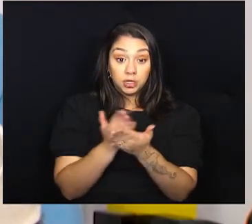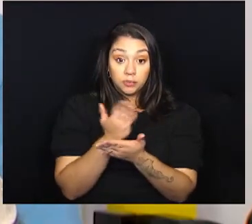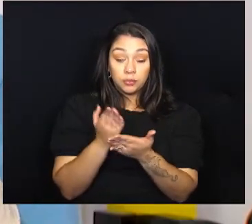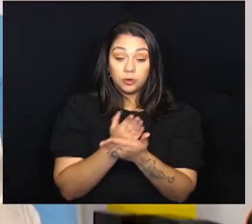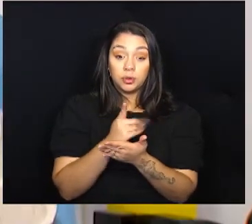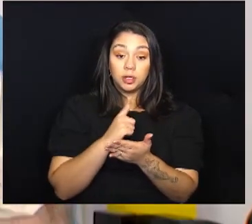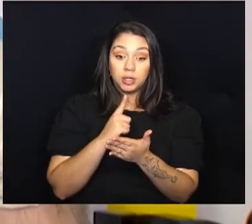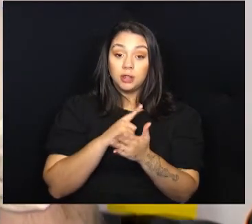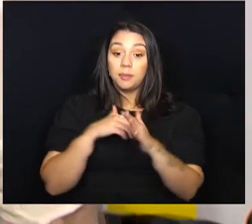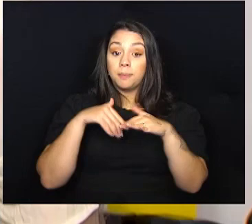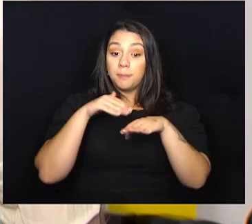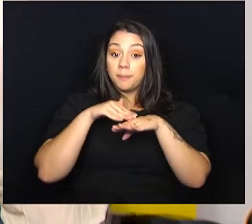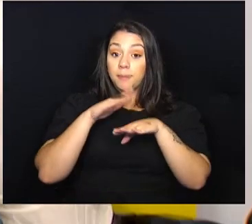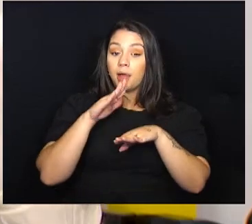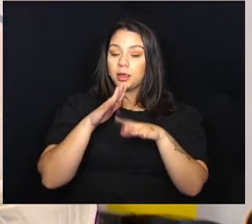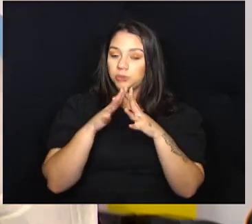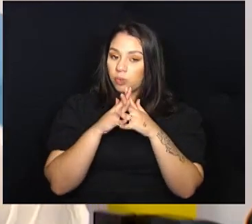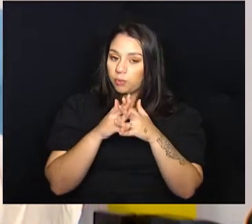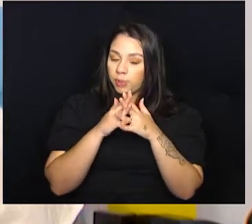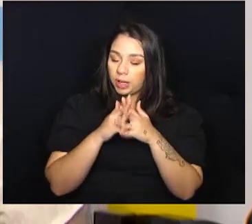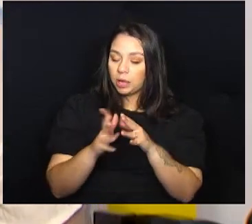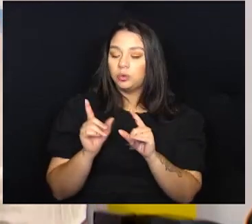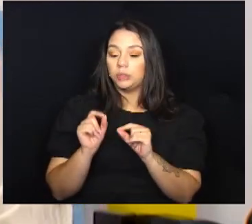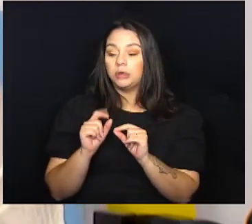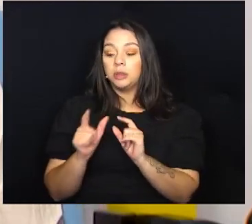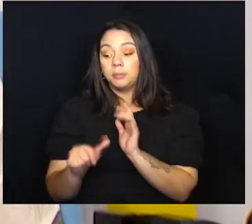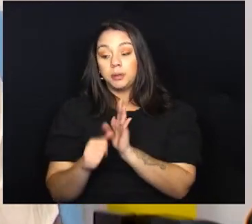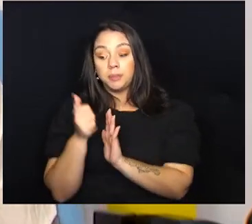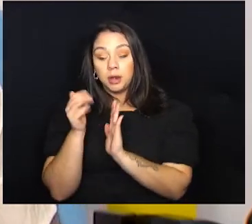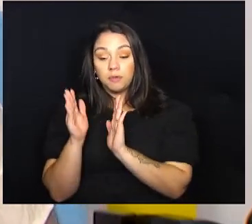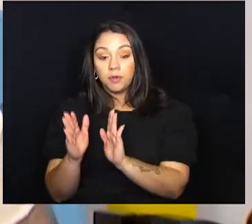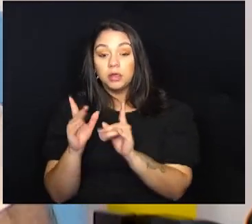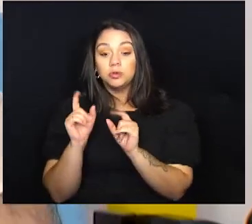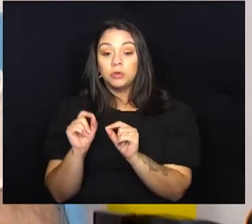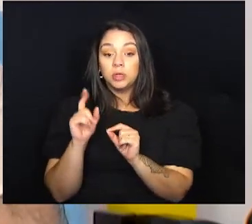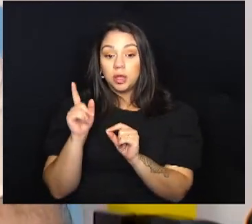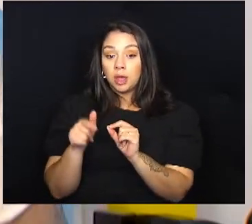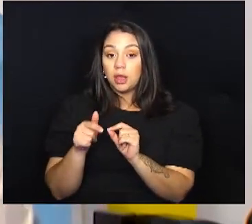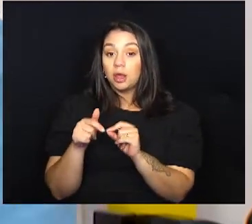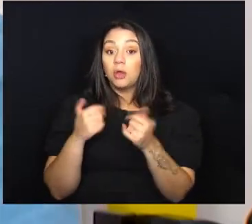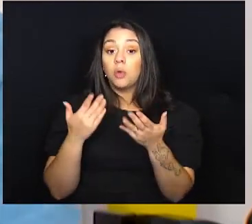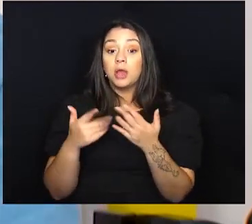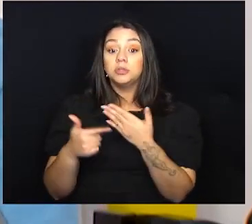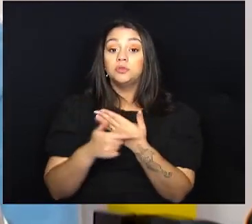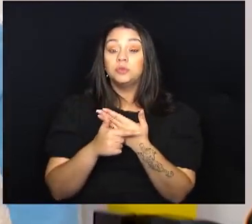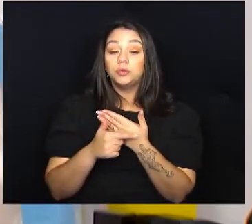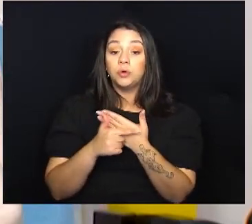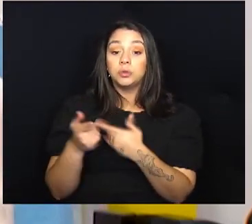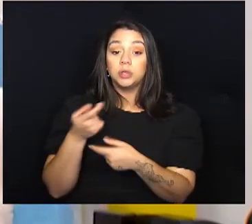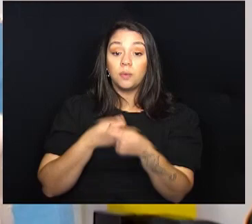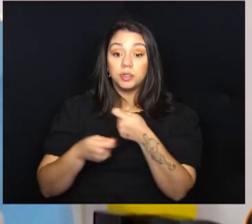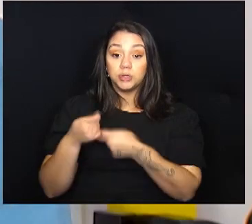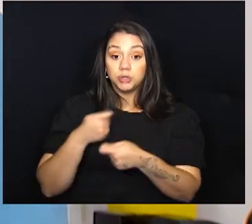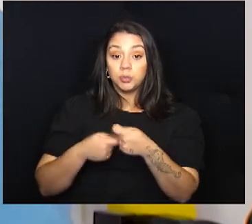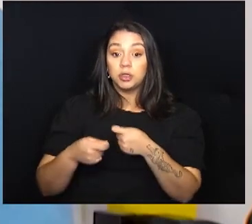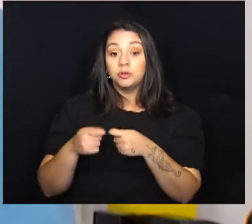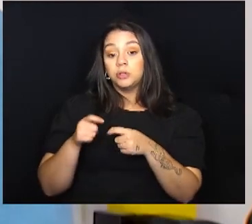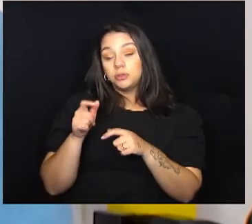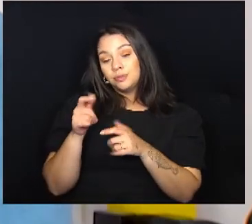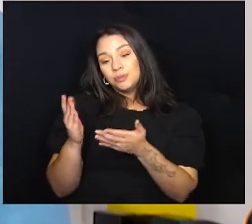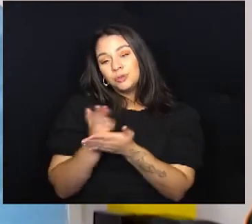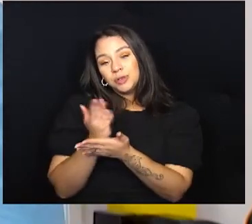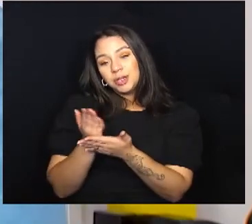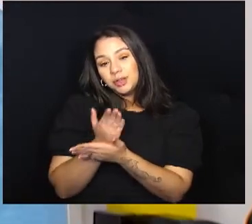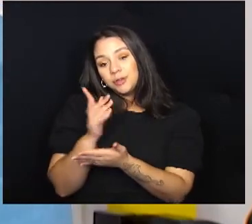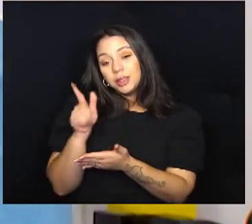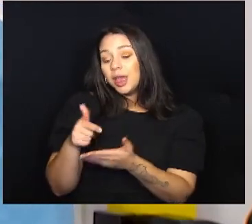mais complicadas. A primeira fase consiste na gente determinar quais eram as funções administrativas desses livros. Basicamente,